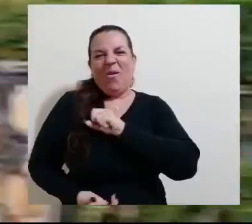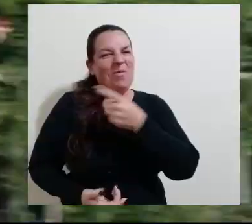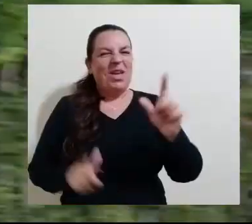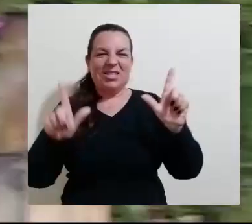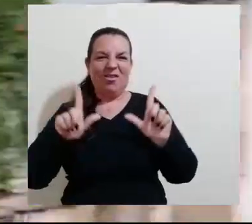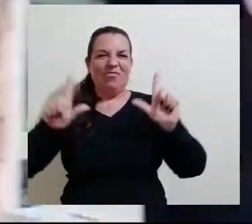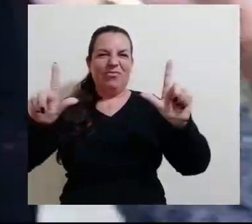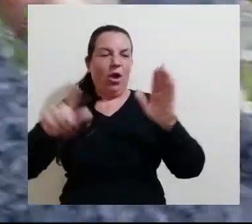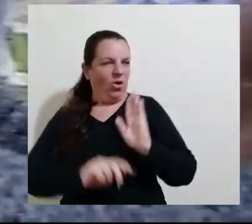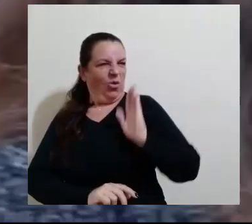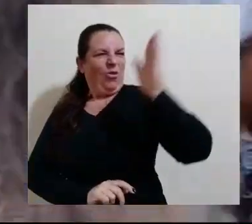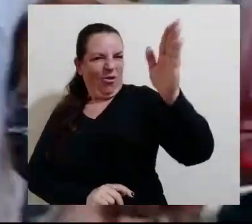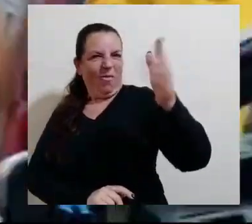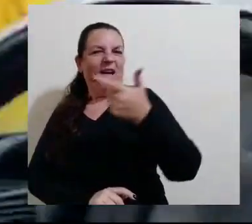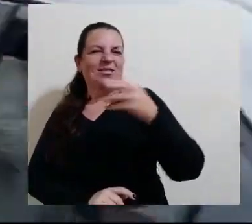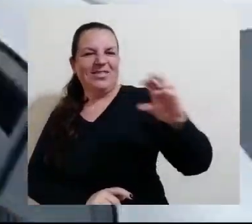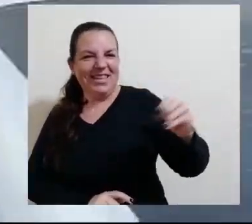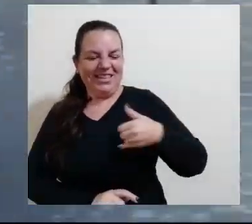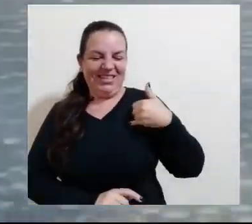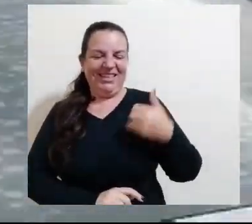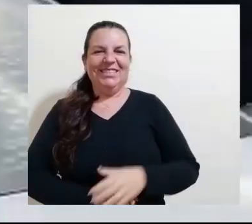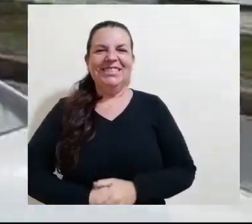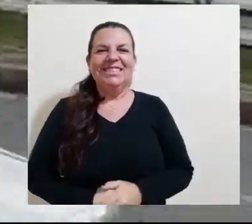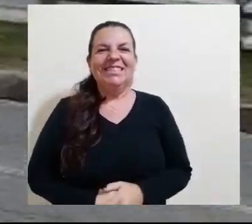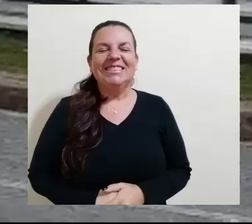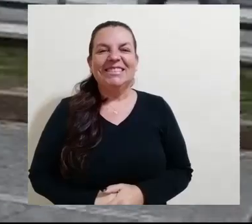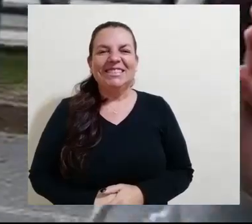amei esse cartaz rumo aos 200